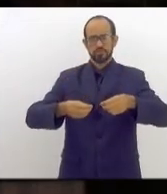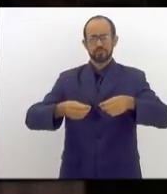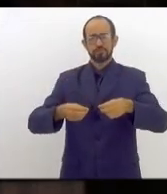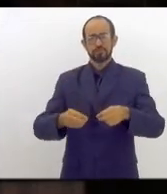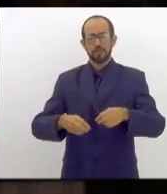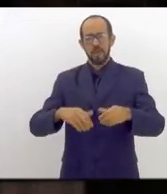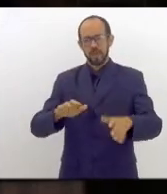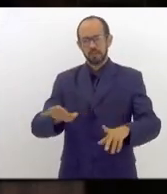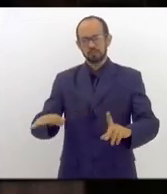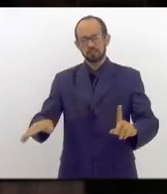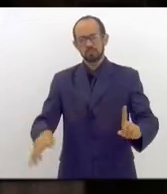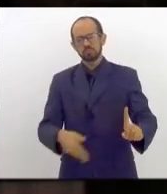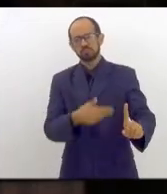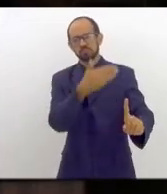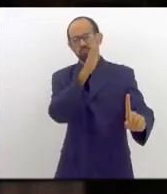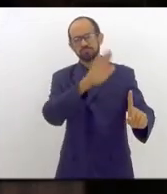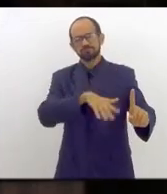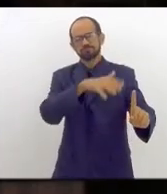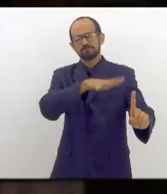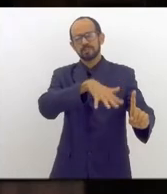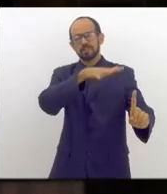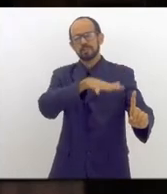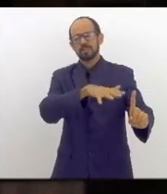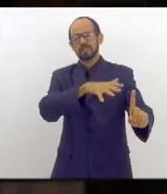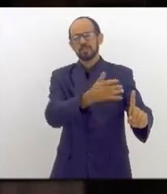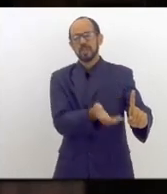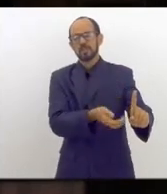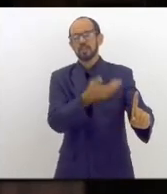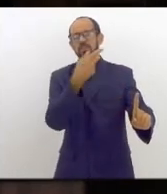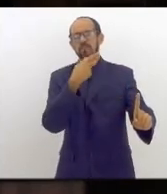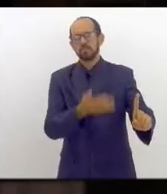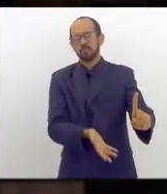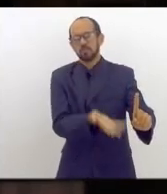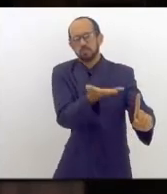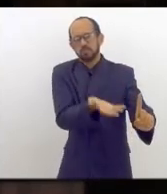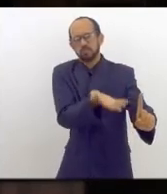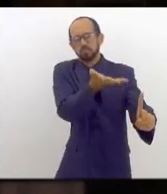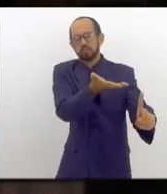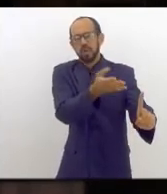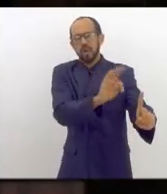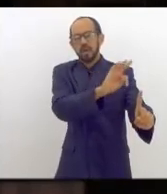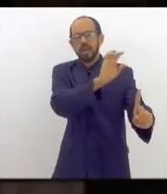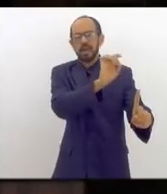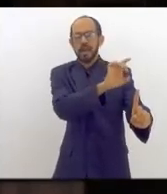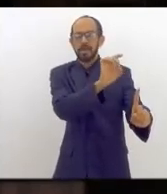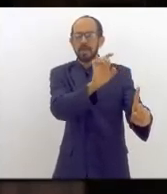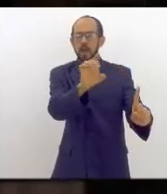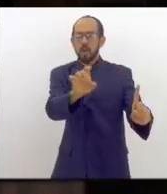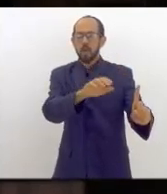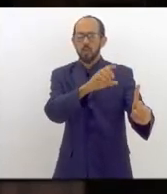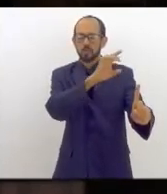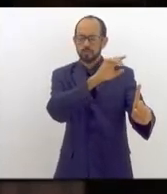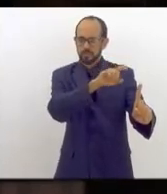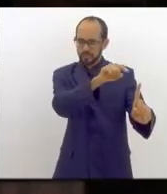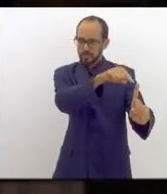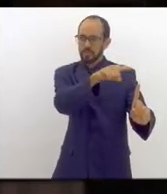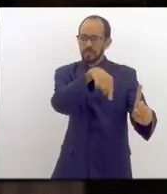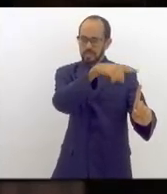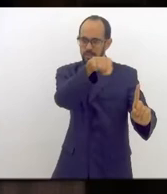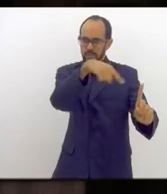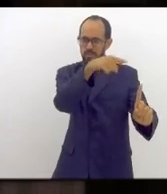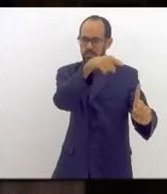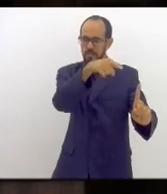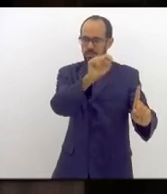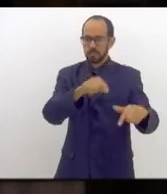elogiar e enaltecer a atuação de cada um dos homenageados na entrega da função da